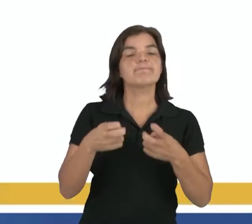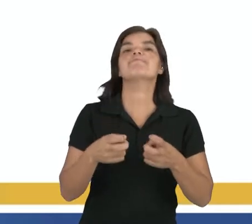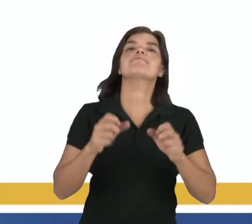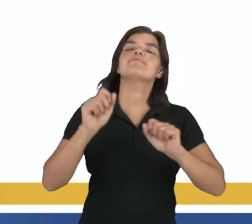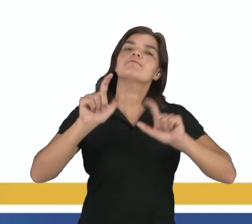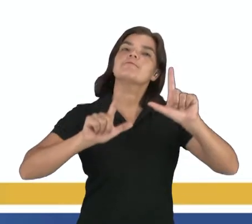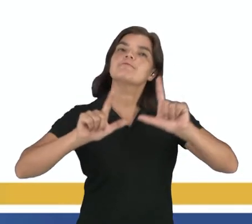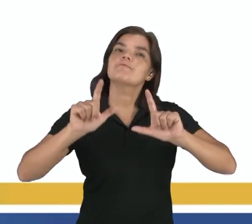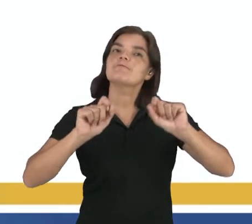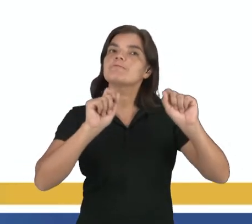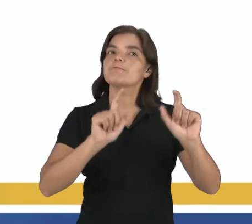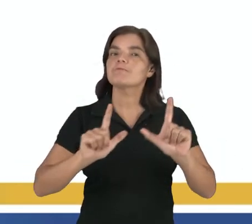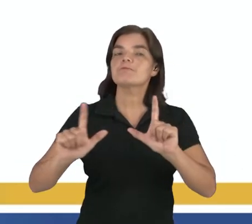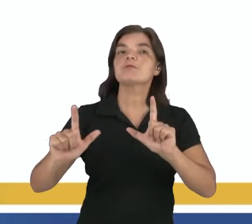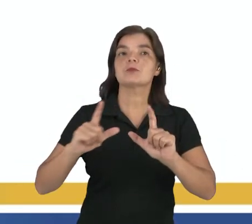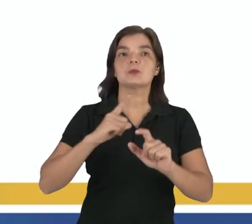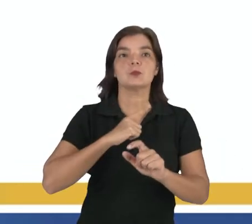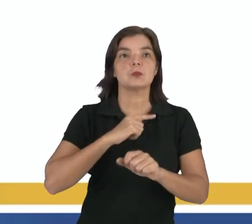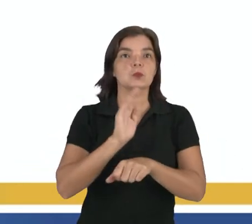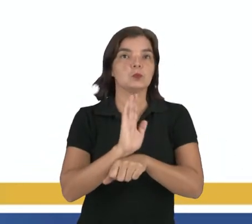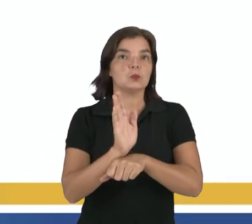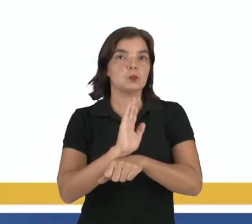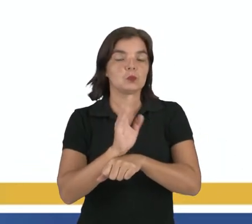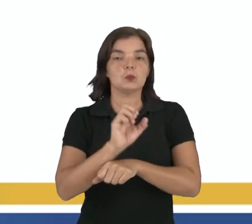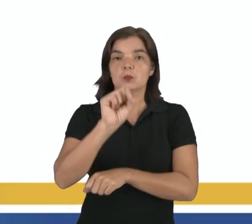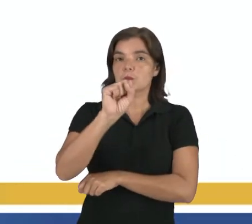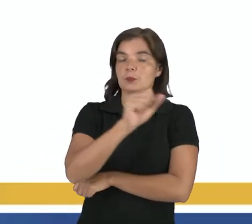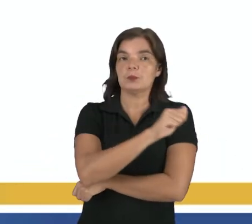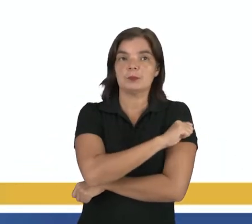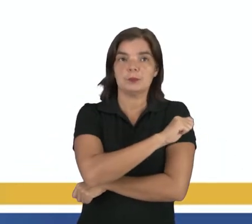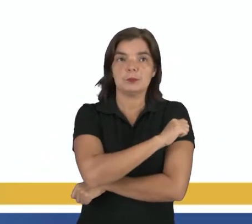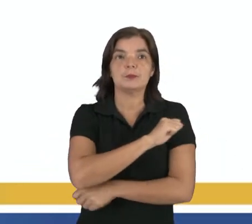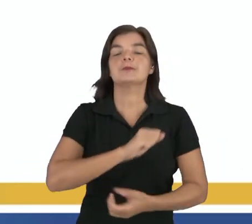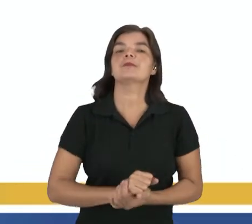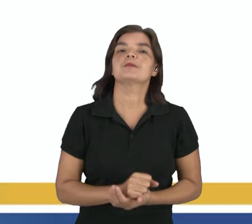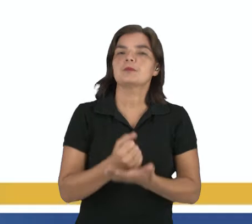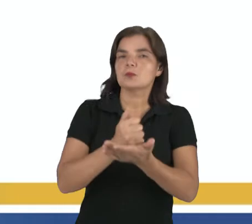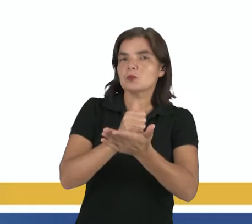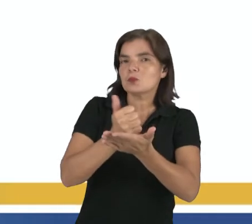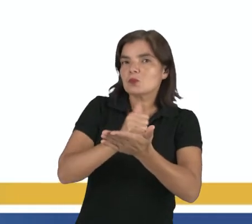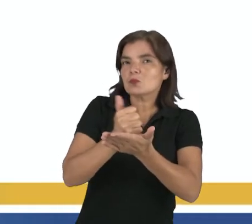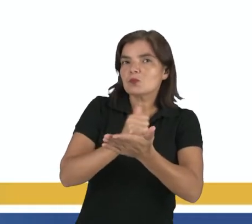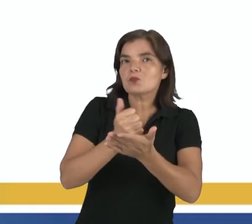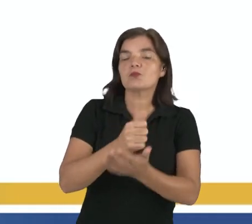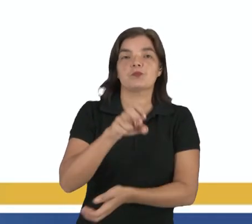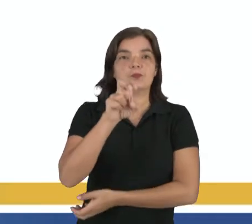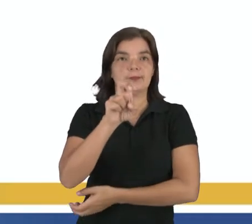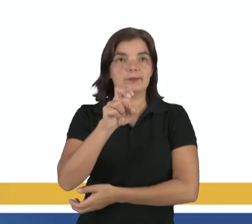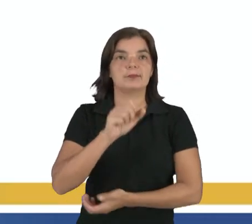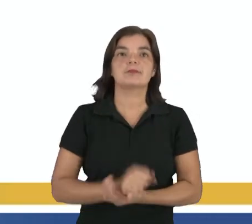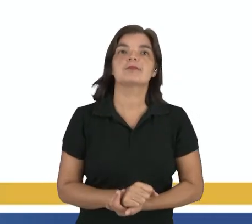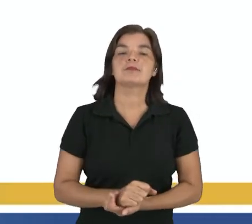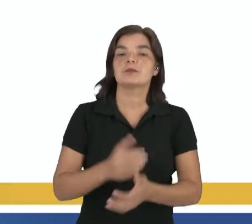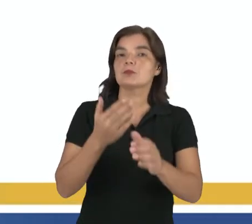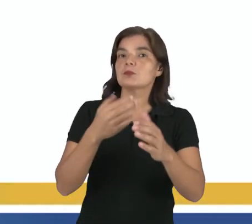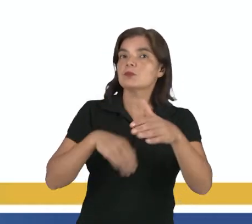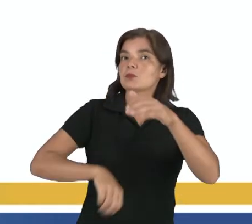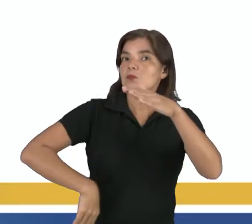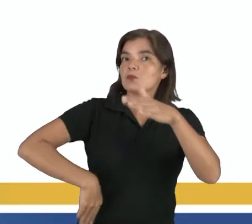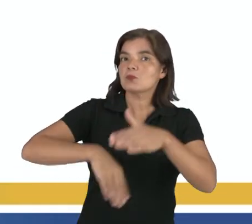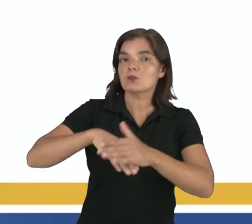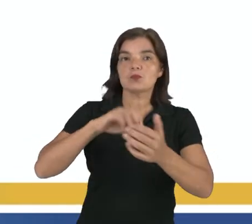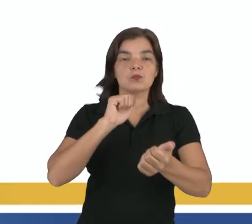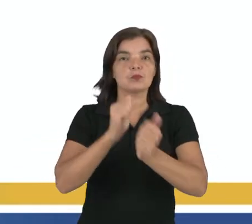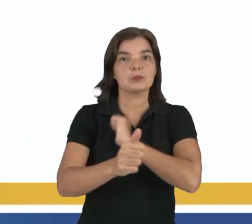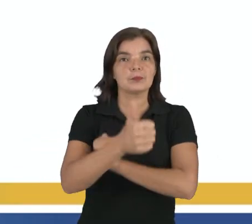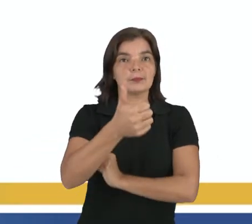na telinha aí que nós temos para ir ao cinema 8 alunos, jogar videogame 5, praticar esporte nós